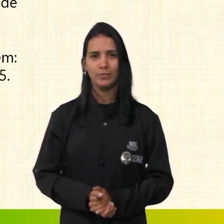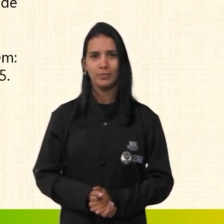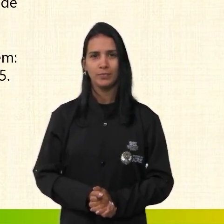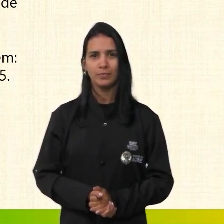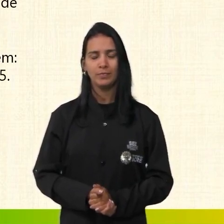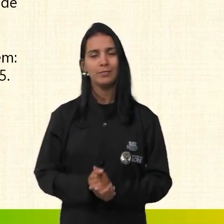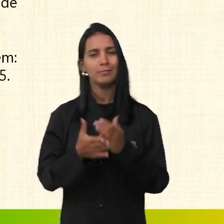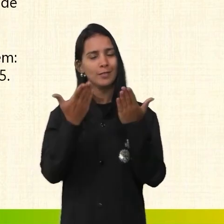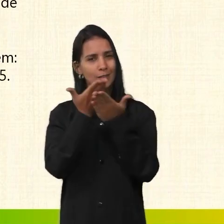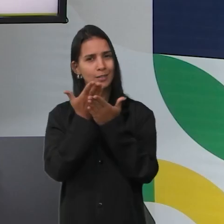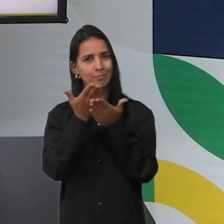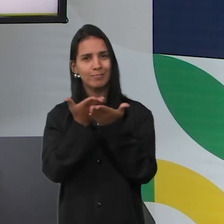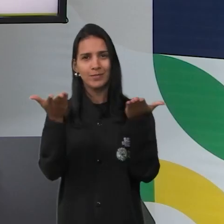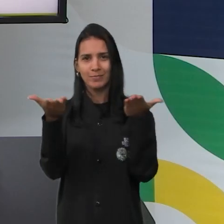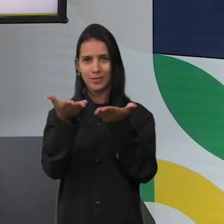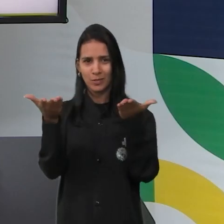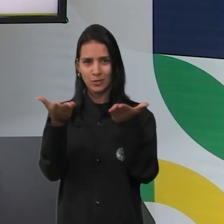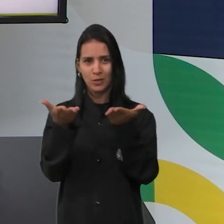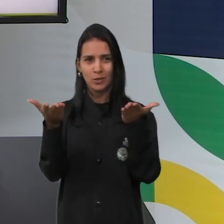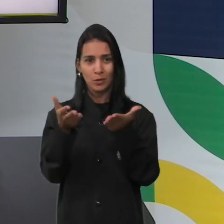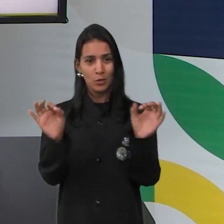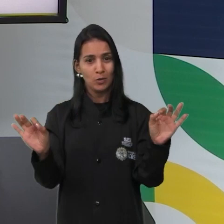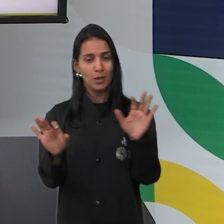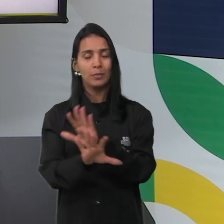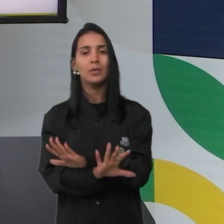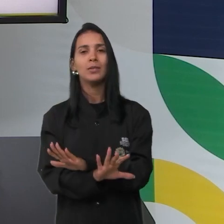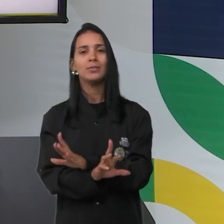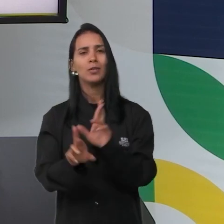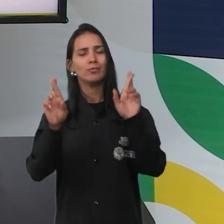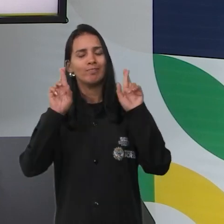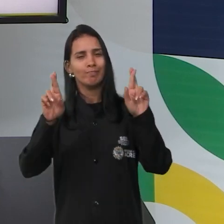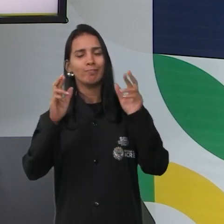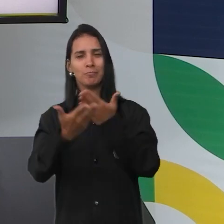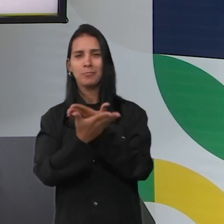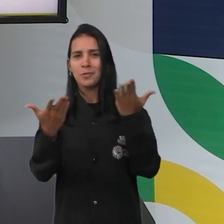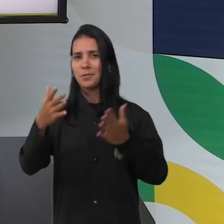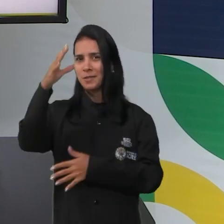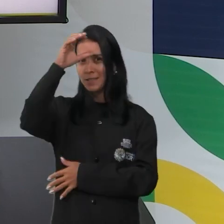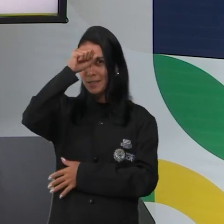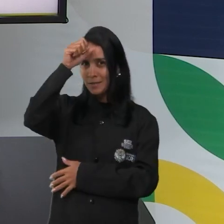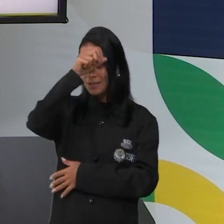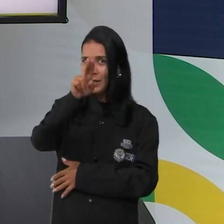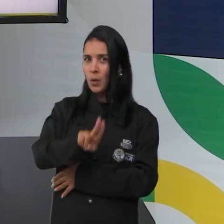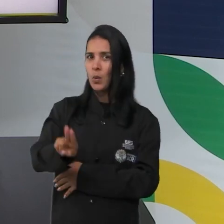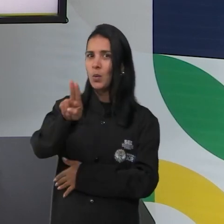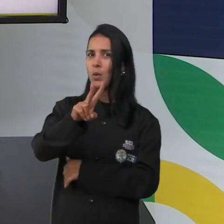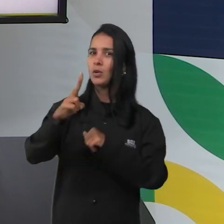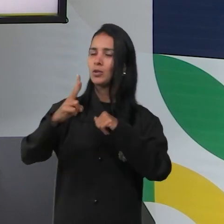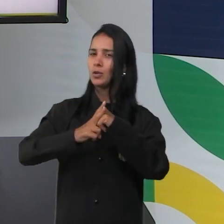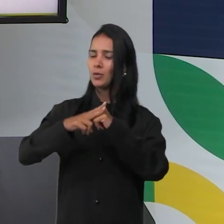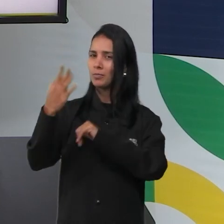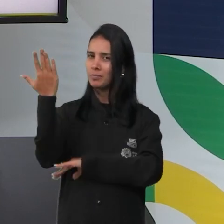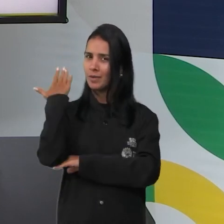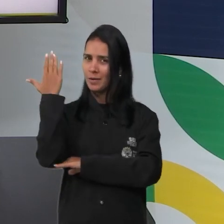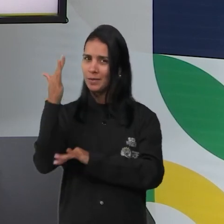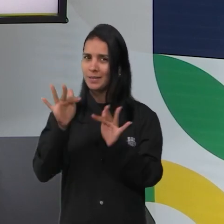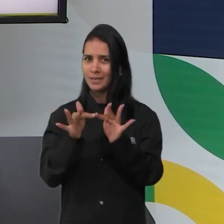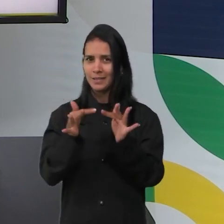Essa foi a nossa aula de hoje. Espero que vocês tenham compreendido o past do passado sim.